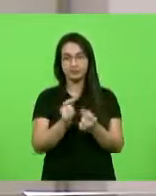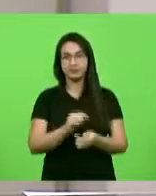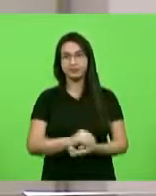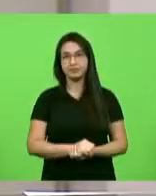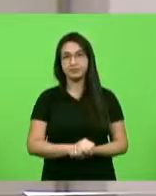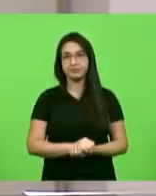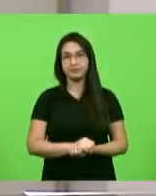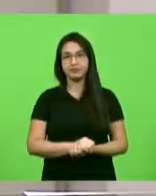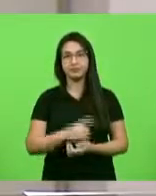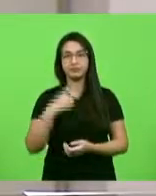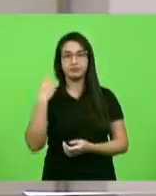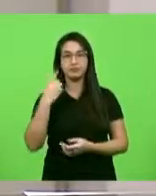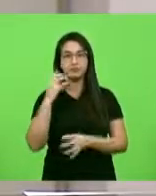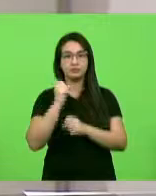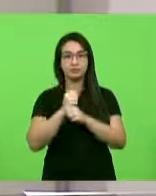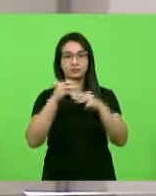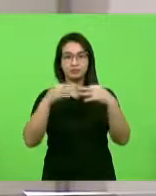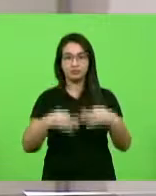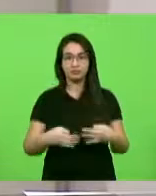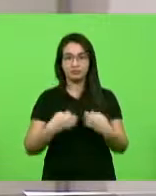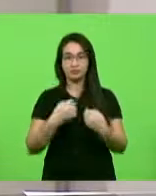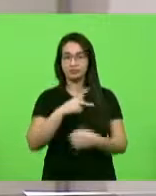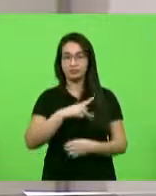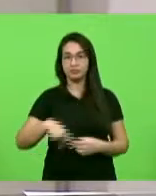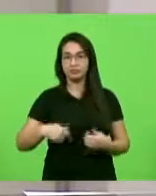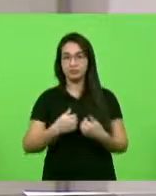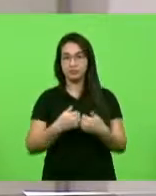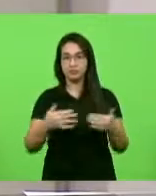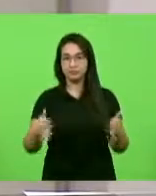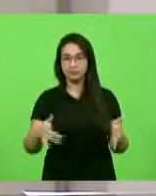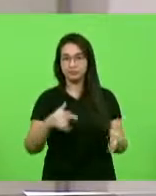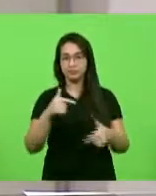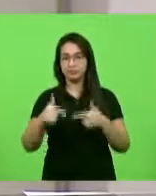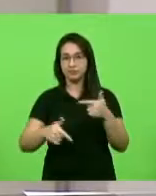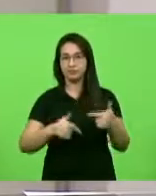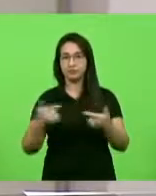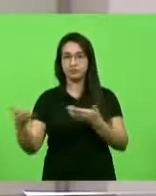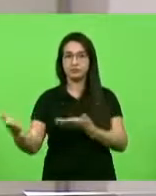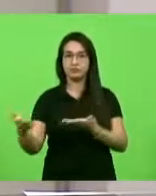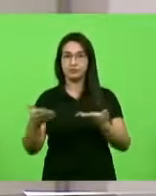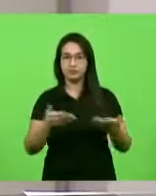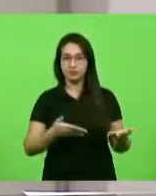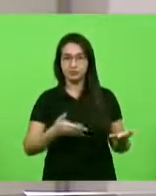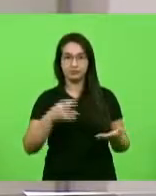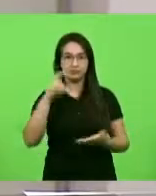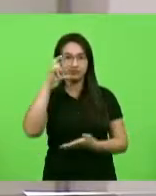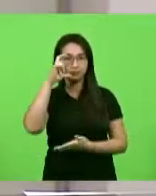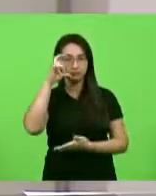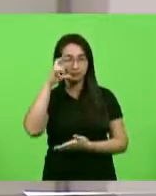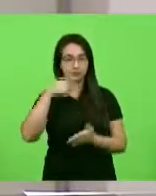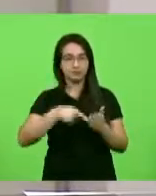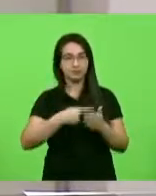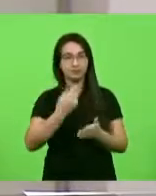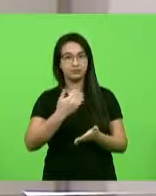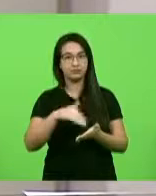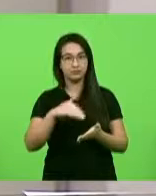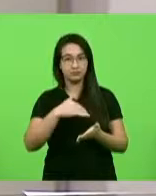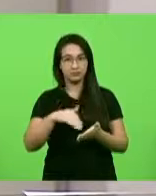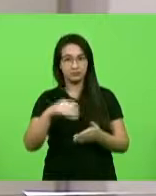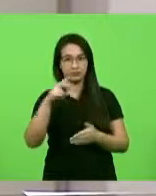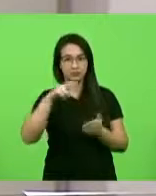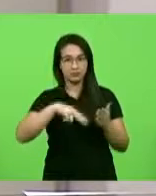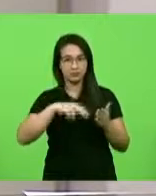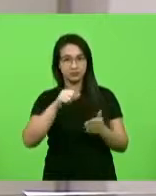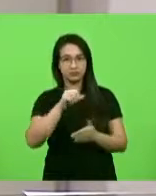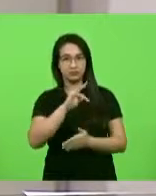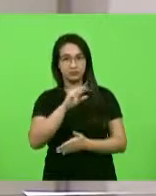Havendo o quórum regimental, senhor presidente declarou abertos os trabalhos e convidou o senhor deputado Ricardo Alba, primeiro secretário, para proceder à